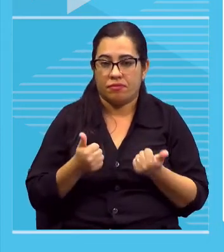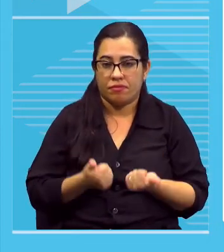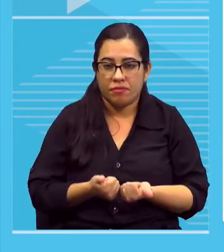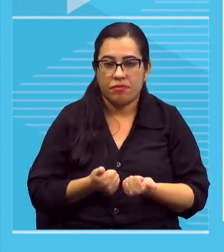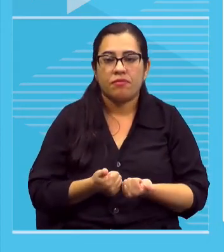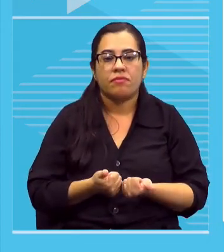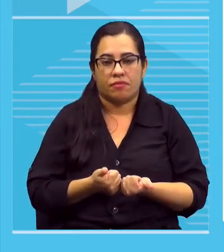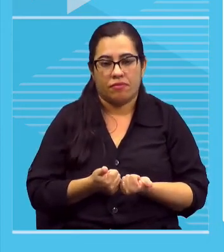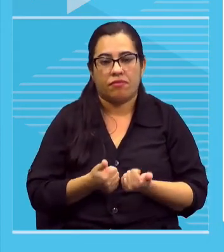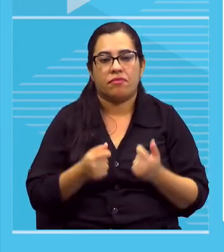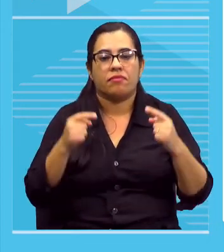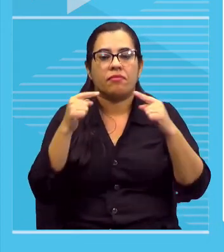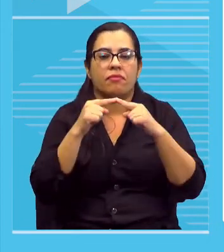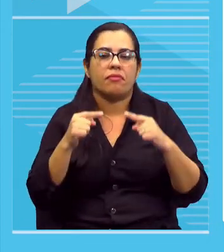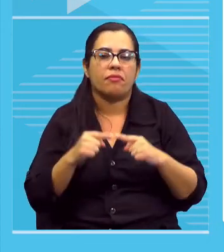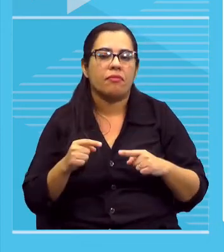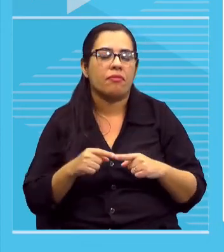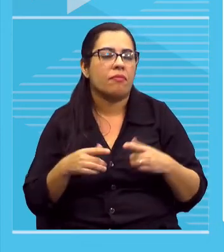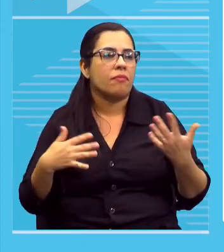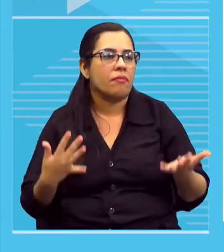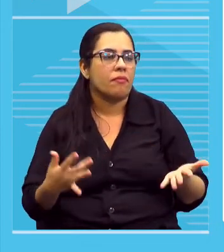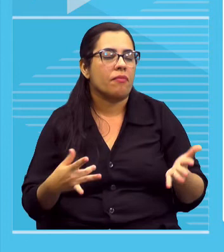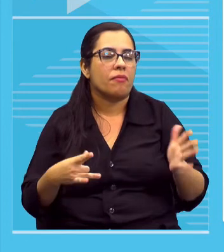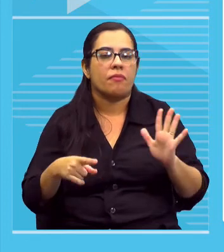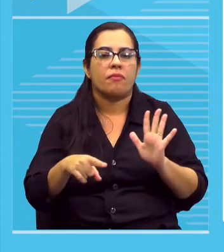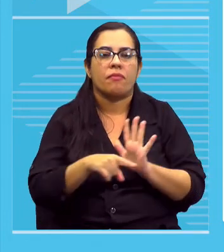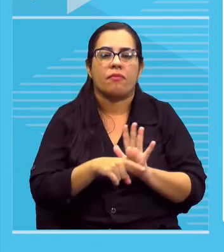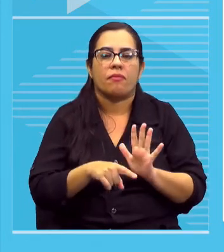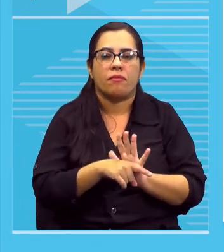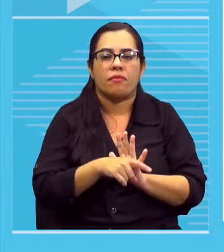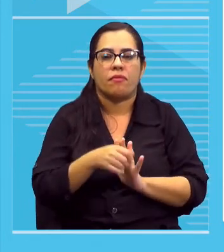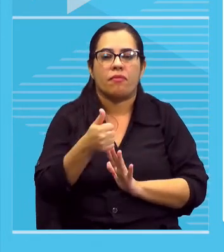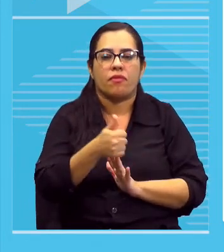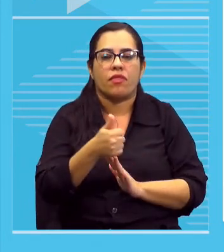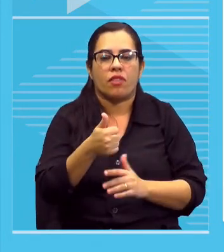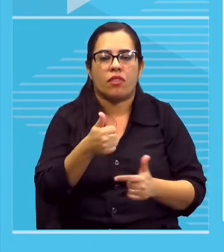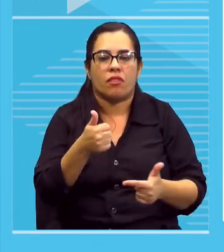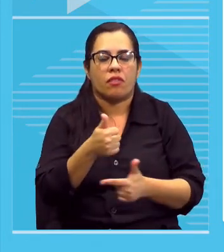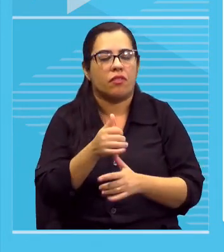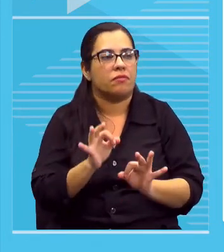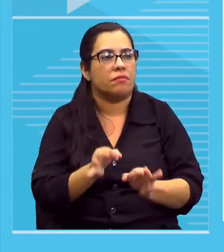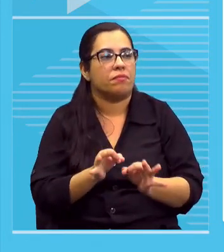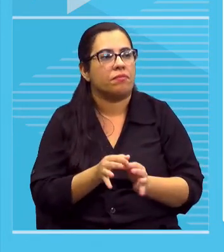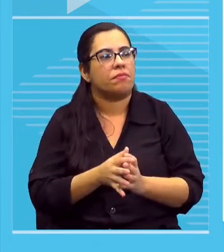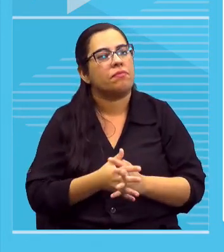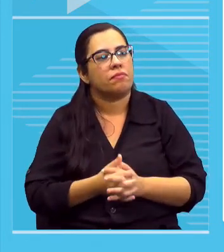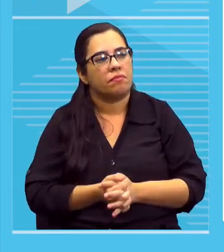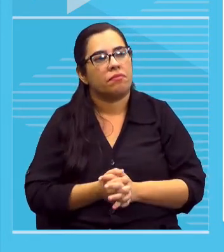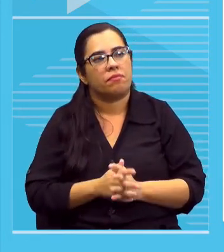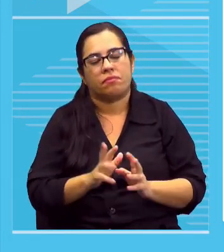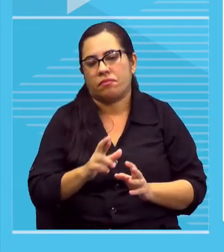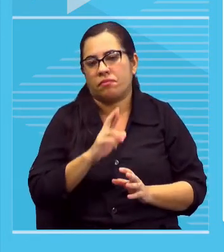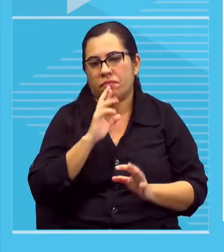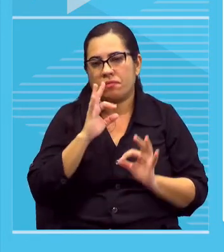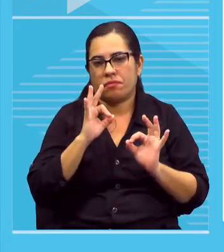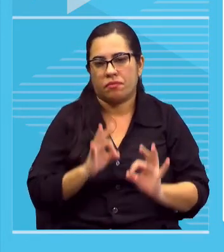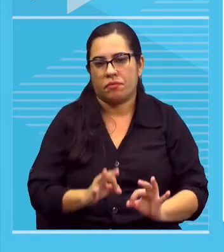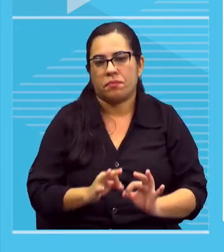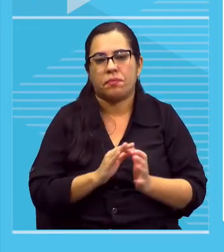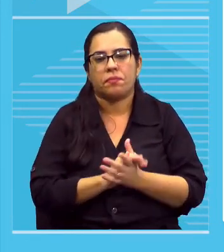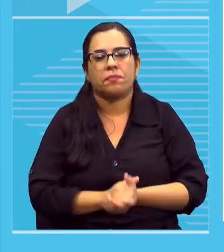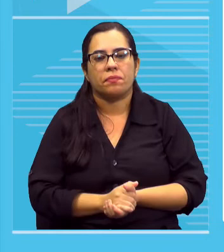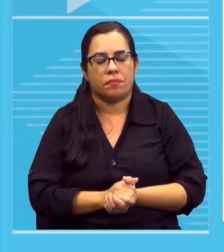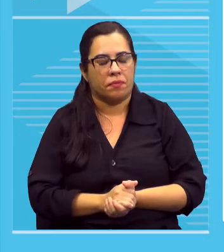bom e isso é igual a menos 1 sobre 2 simplificando essa é a nossa resposta